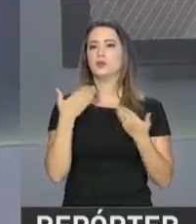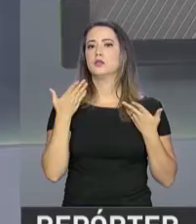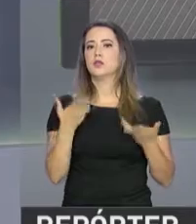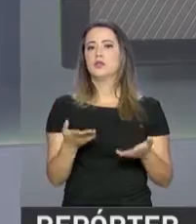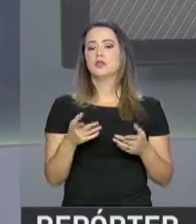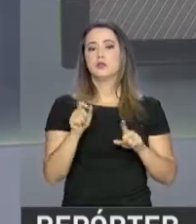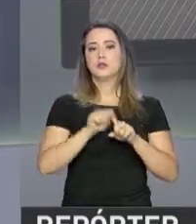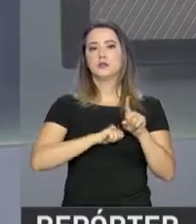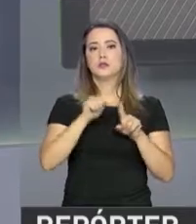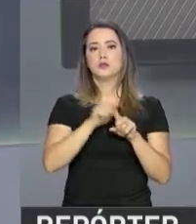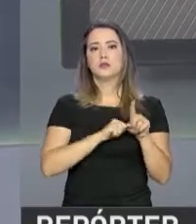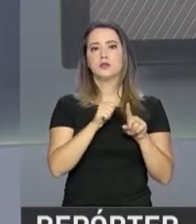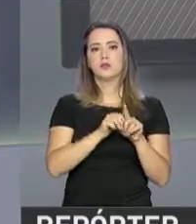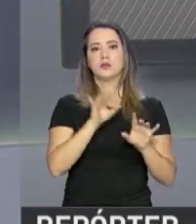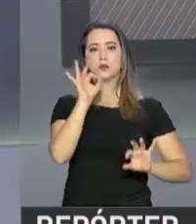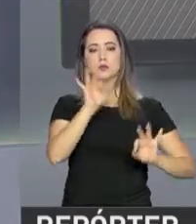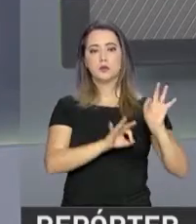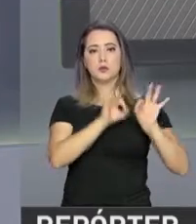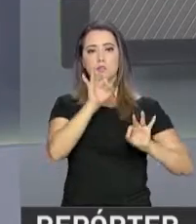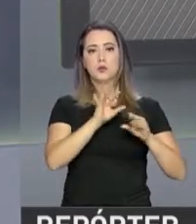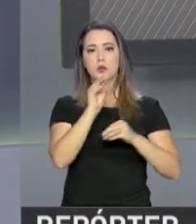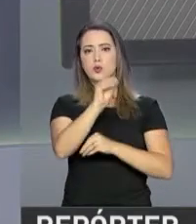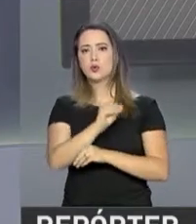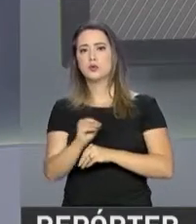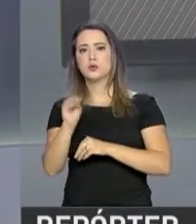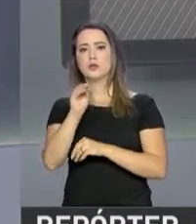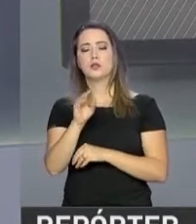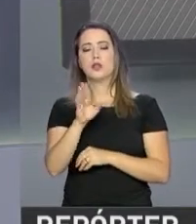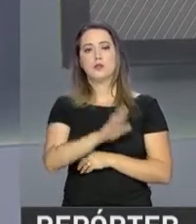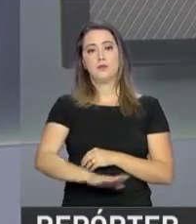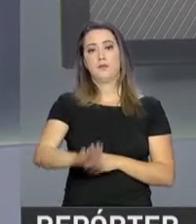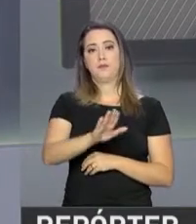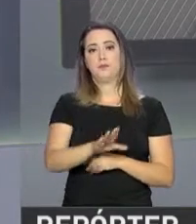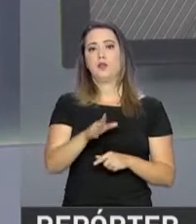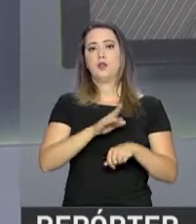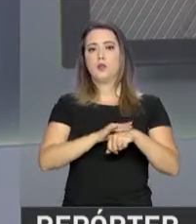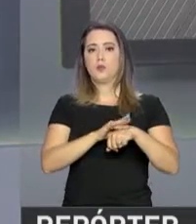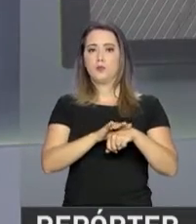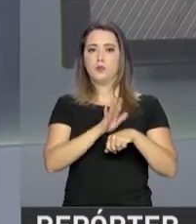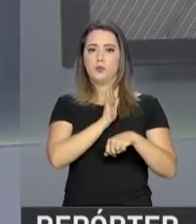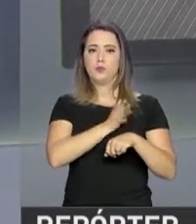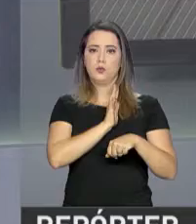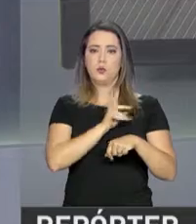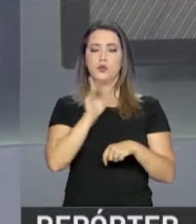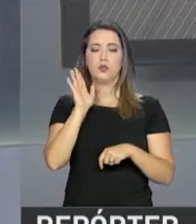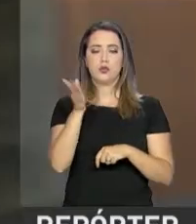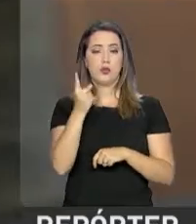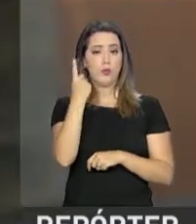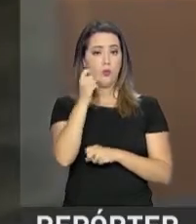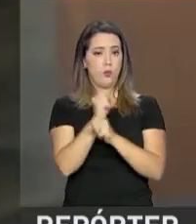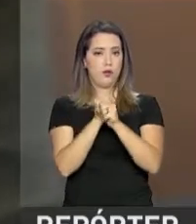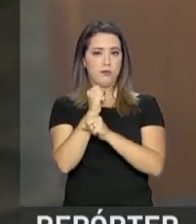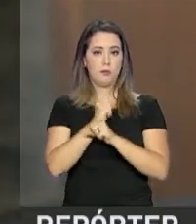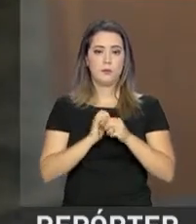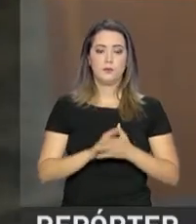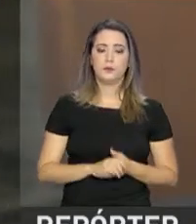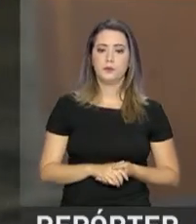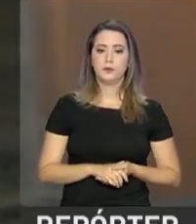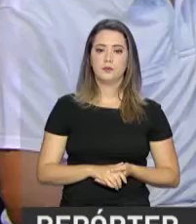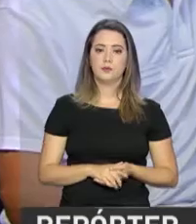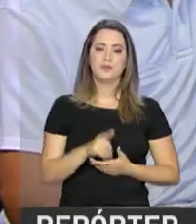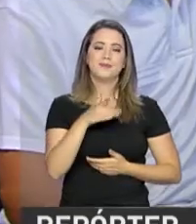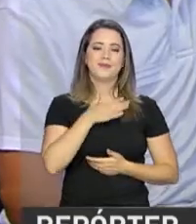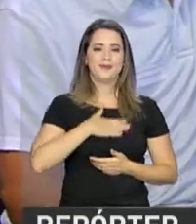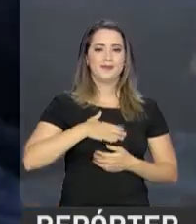mês o plano nacional de assistência à criança com cardiopatia congênita completa um ano ele só gosta